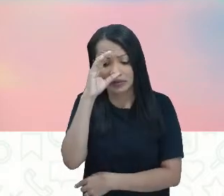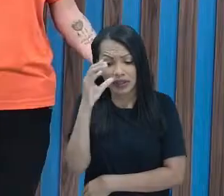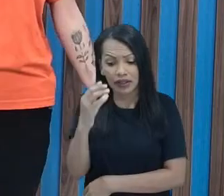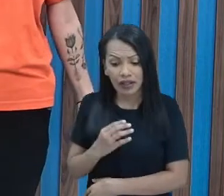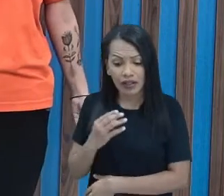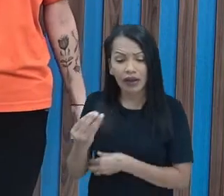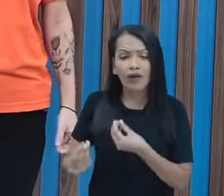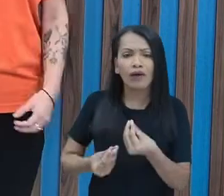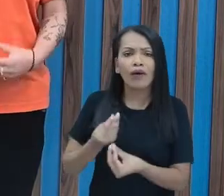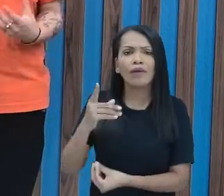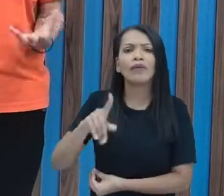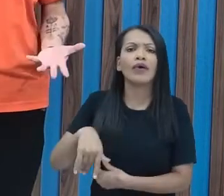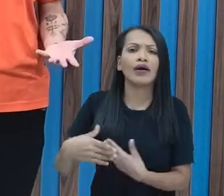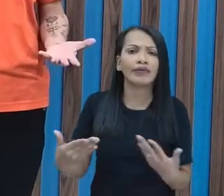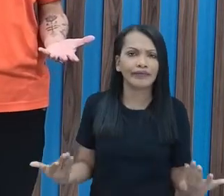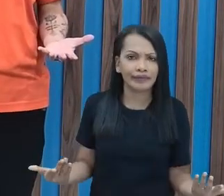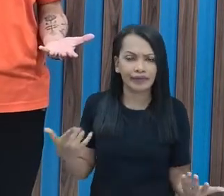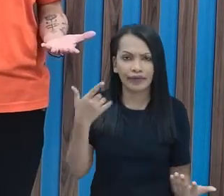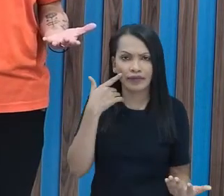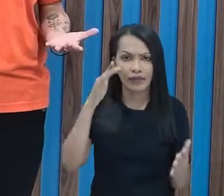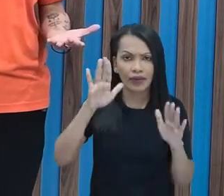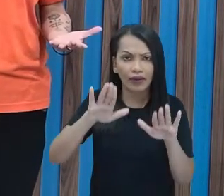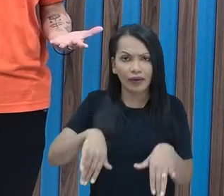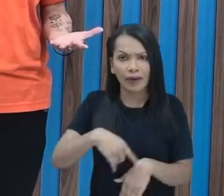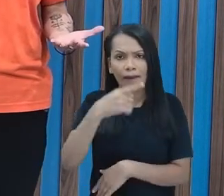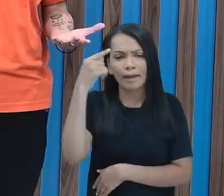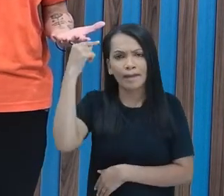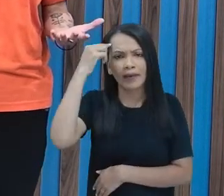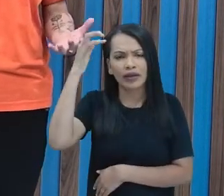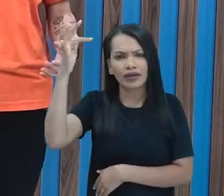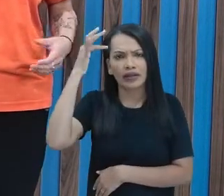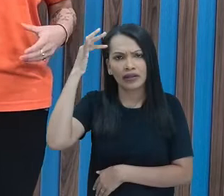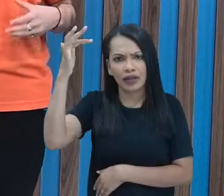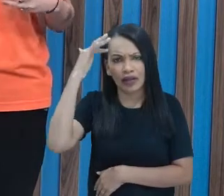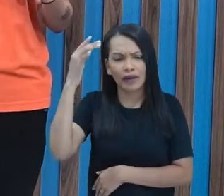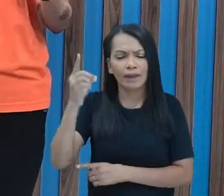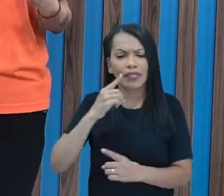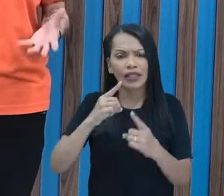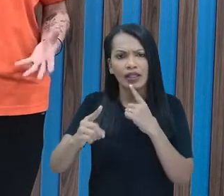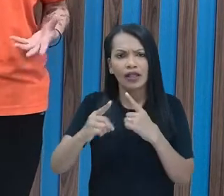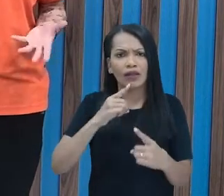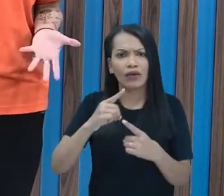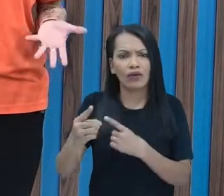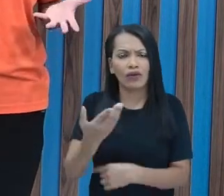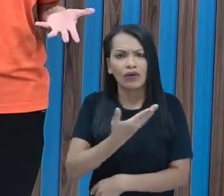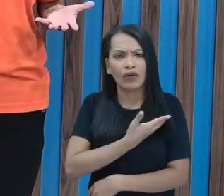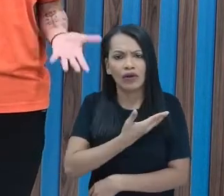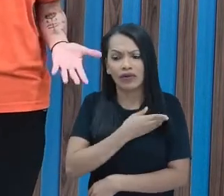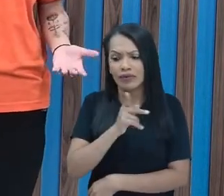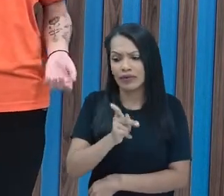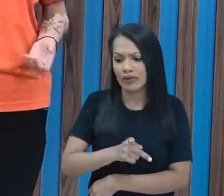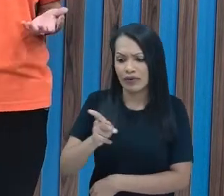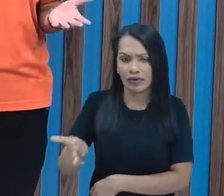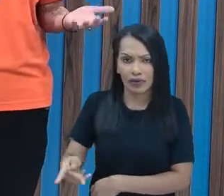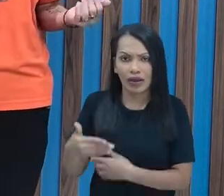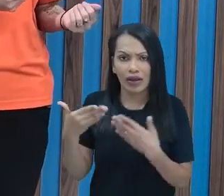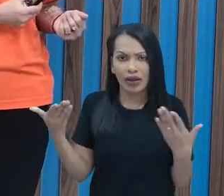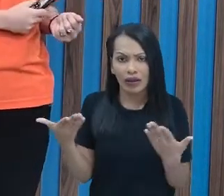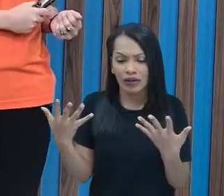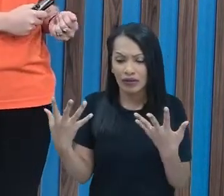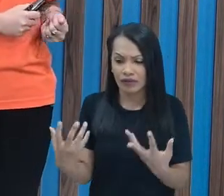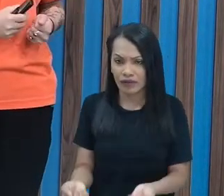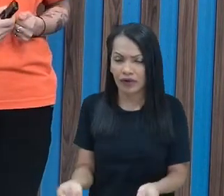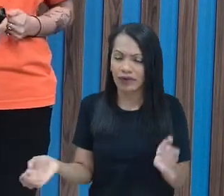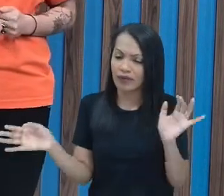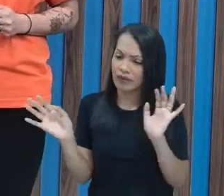é, né? Fica aí essa reflexão para vocês, né, dialogar com seus colegas e seus professores. Agora vamos